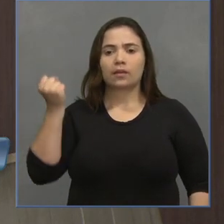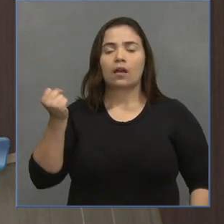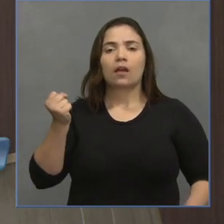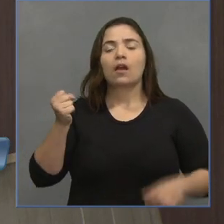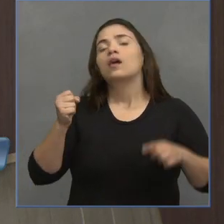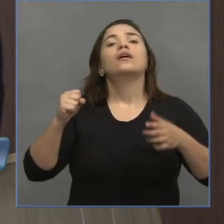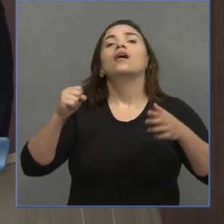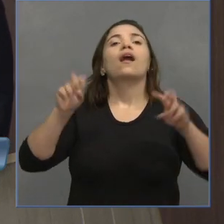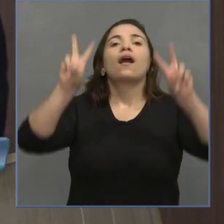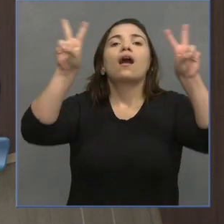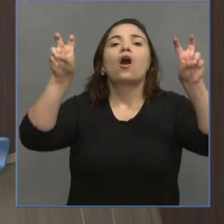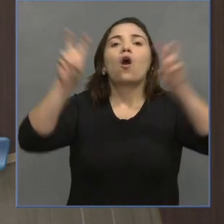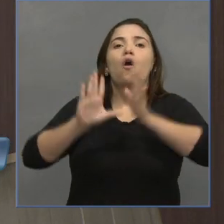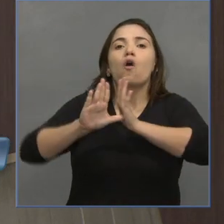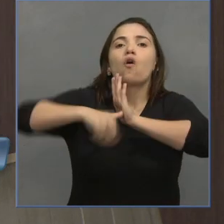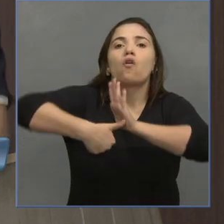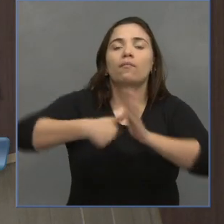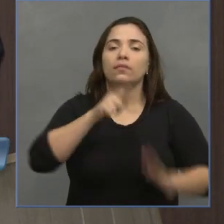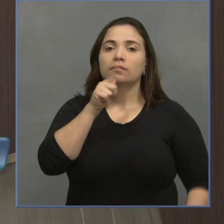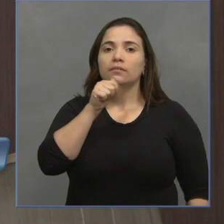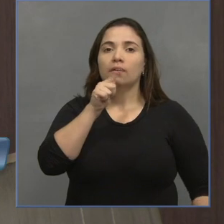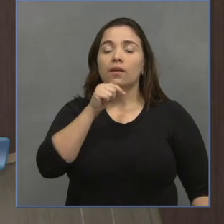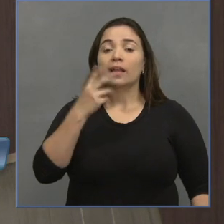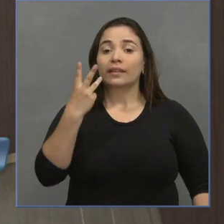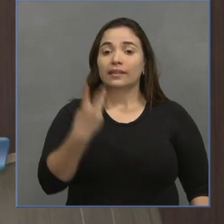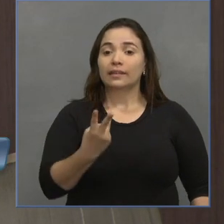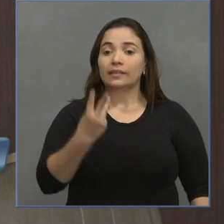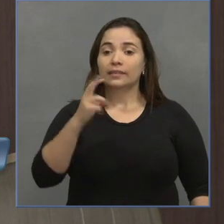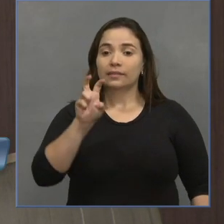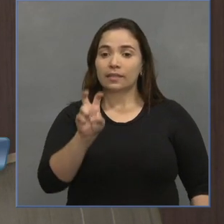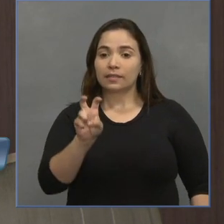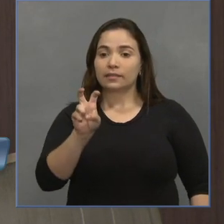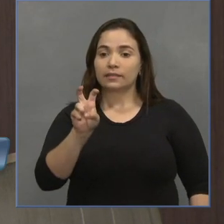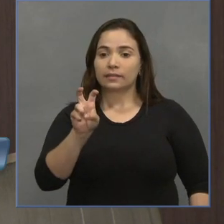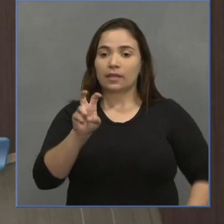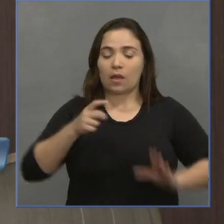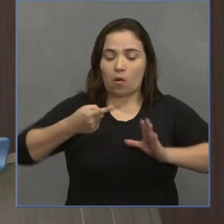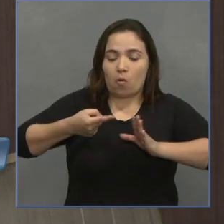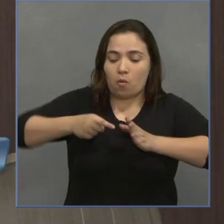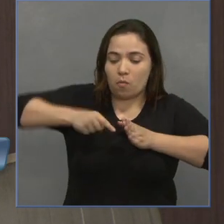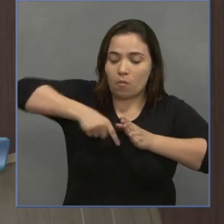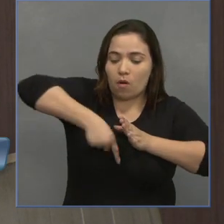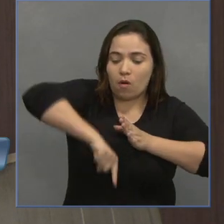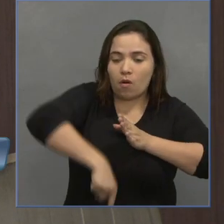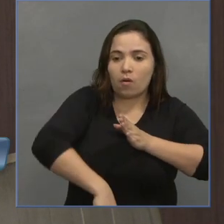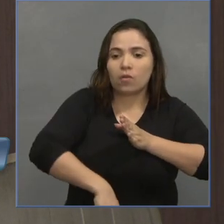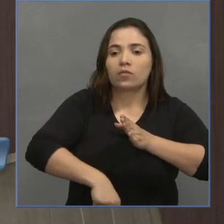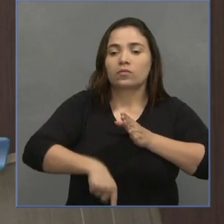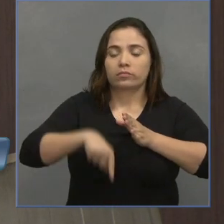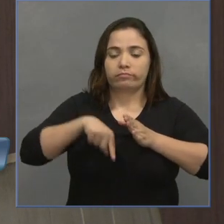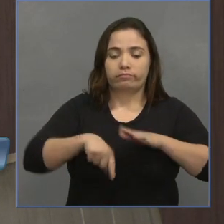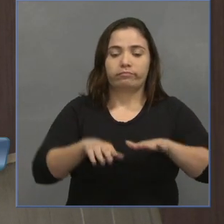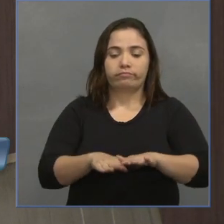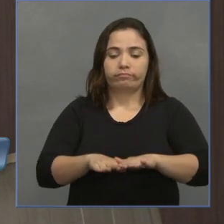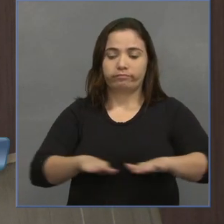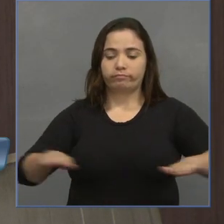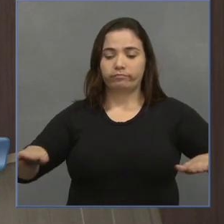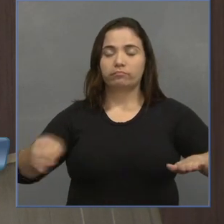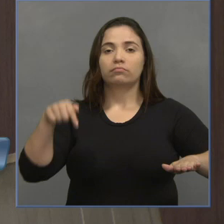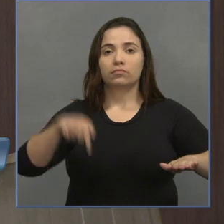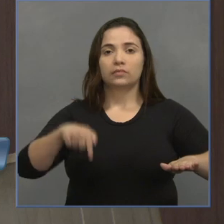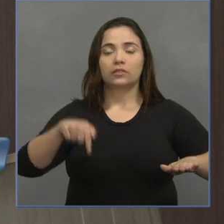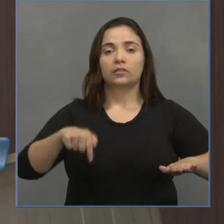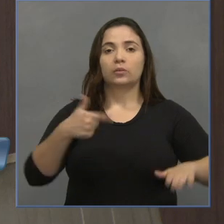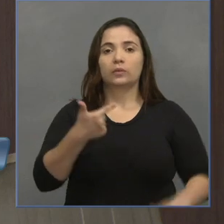água. 35 poços horizontais que vão tirar a água daquela comunidade para garantir 200 litros por